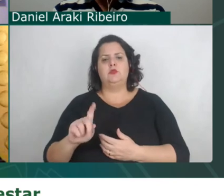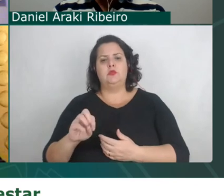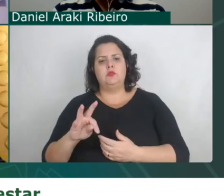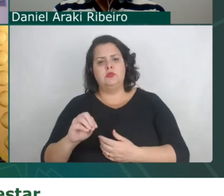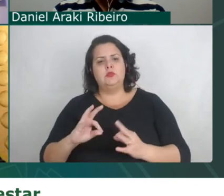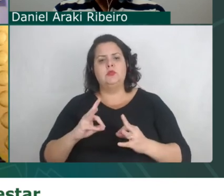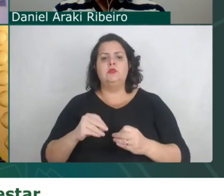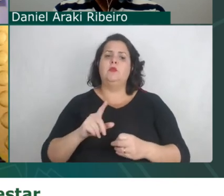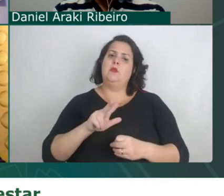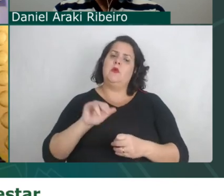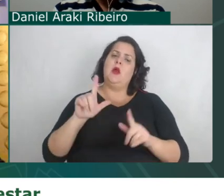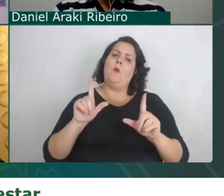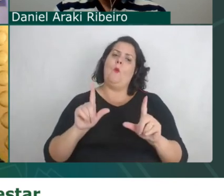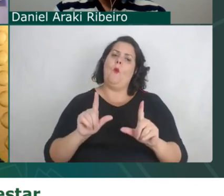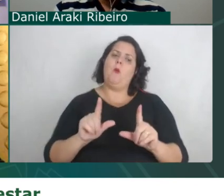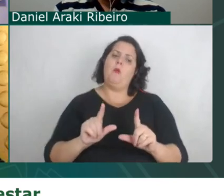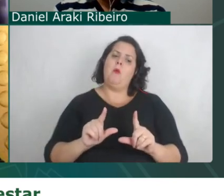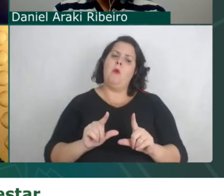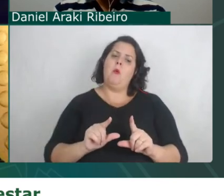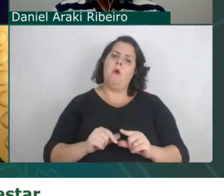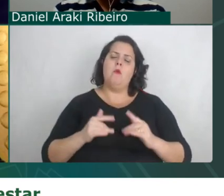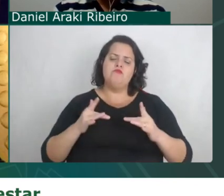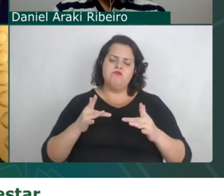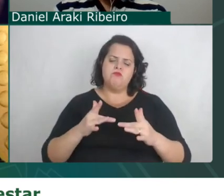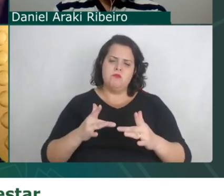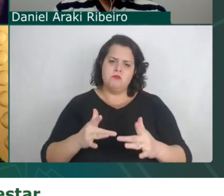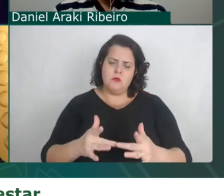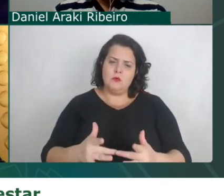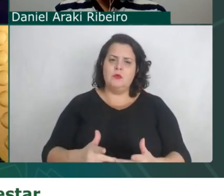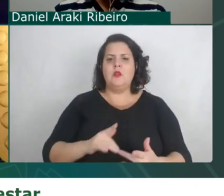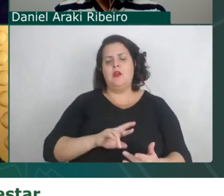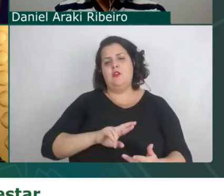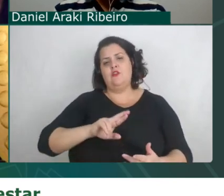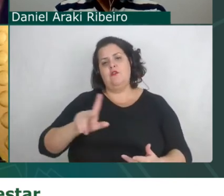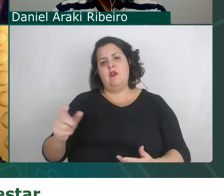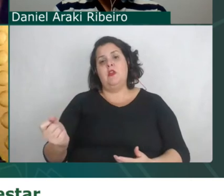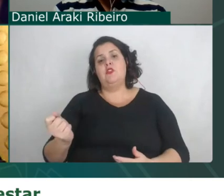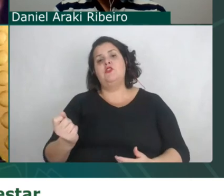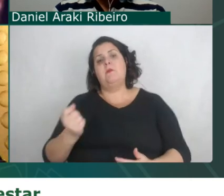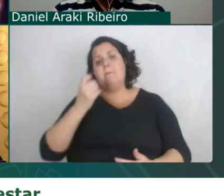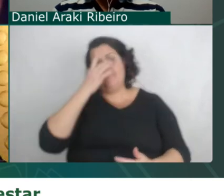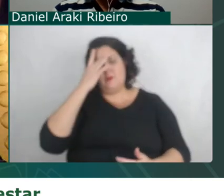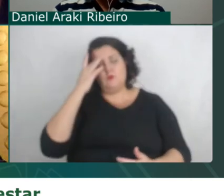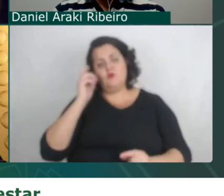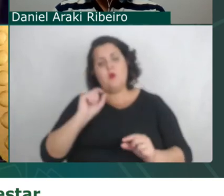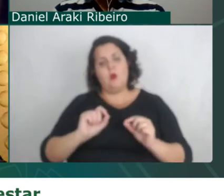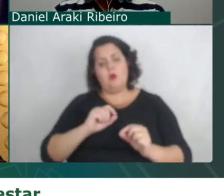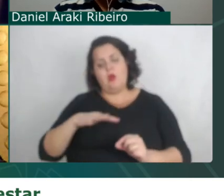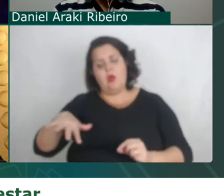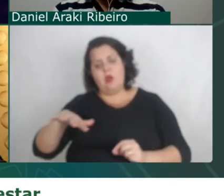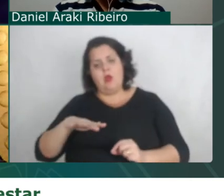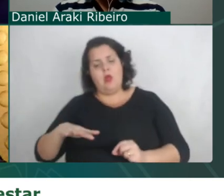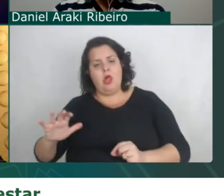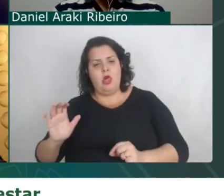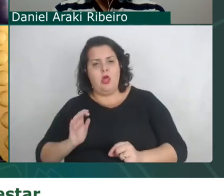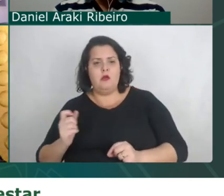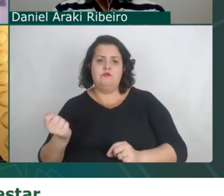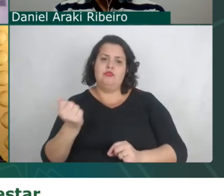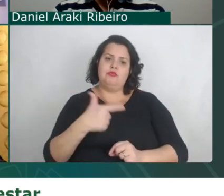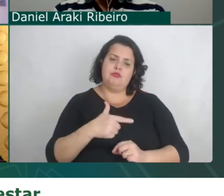essas populações vulneráveis que vivem aí nas palafitas, nas favelas, né, que aqui na Baixada Santista existem